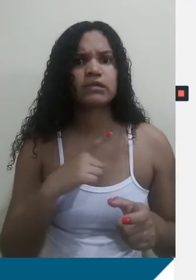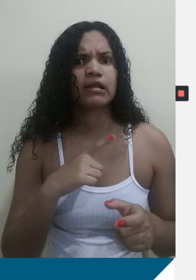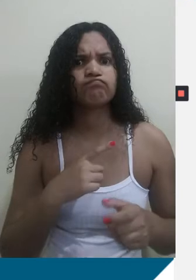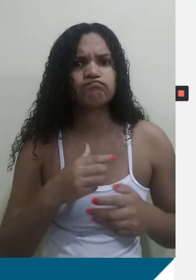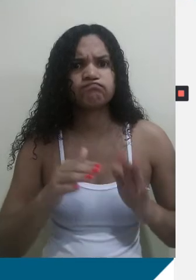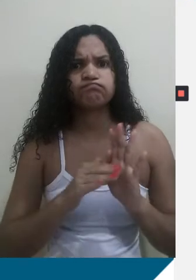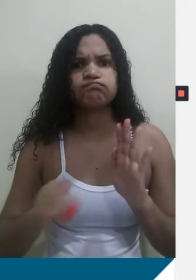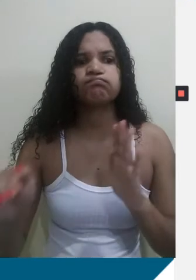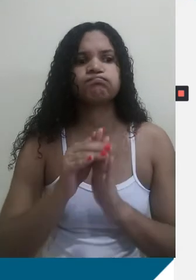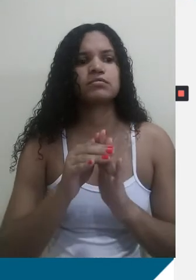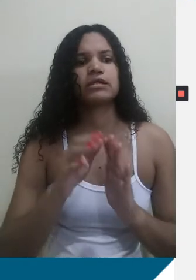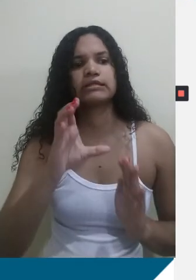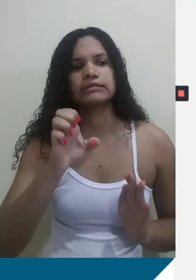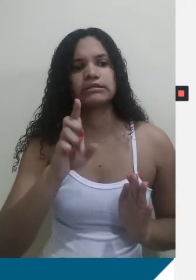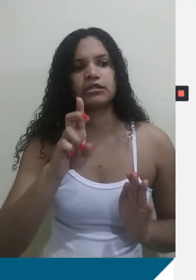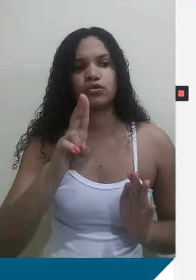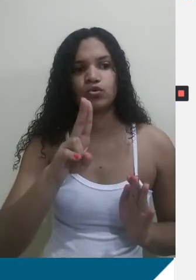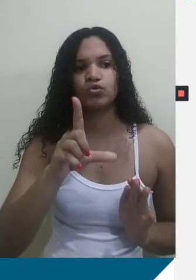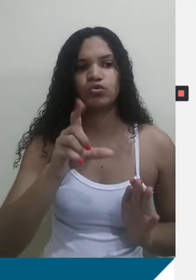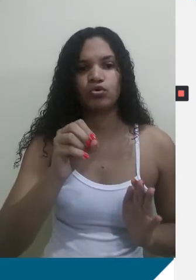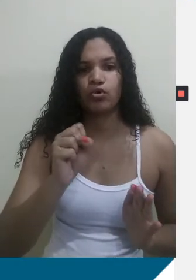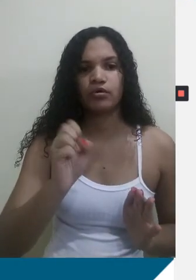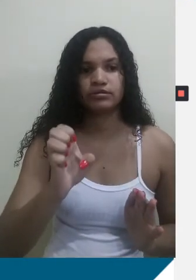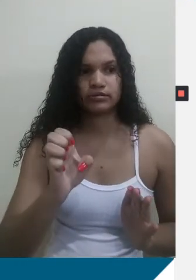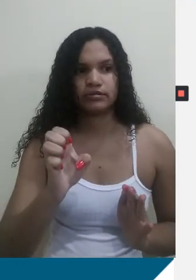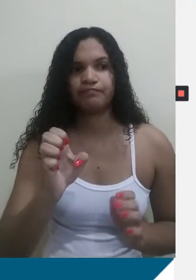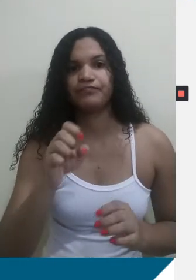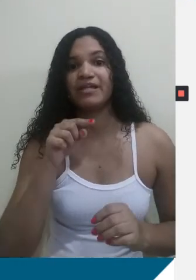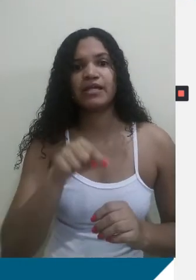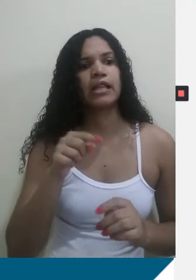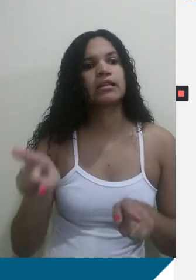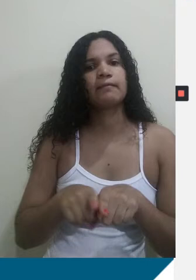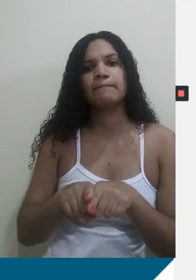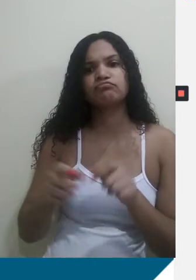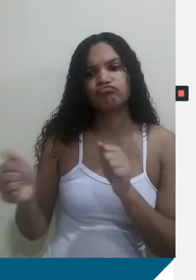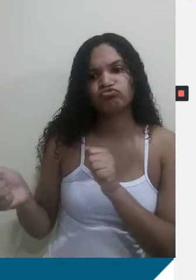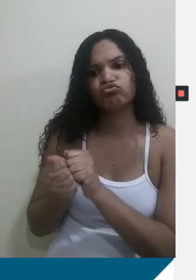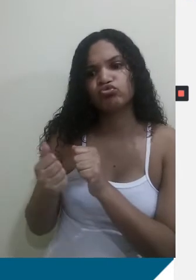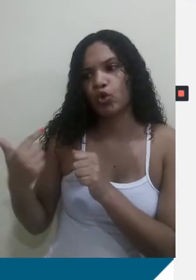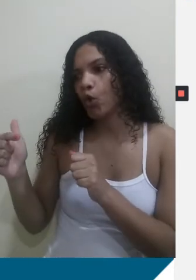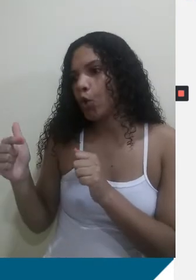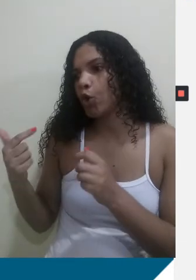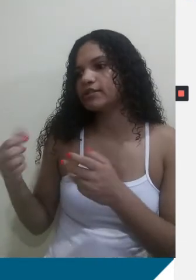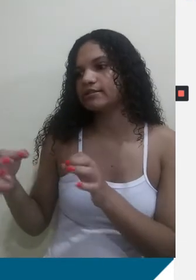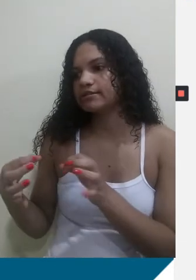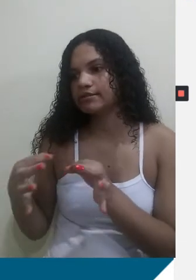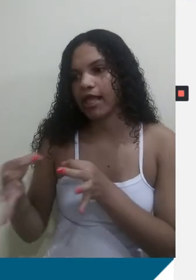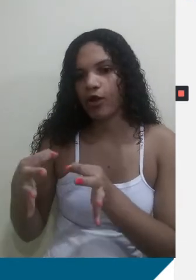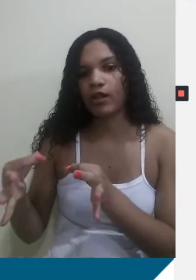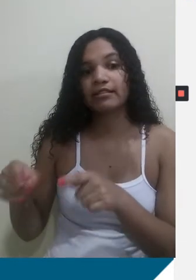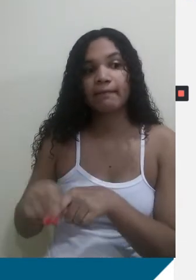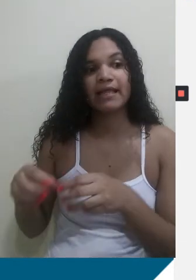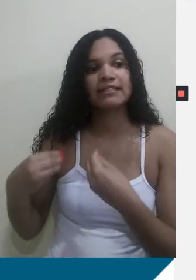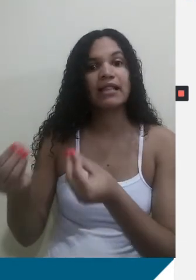função de suporte da célula, de fazer a adesão entre células adjacentes e permite um formato da célula. E